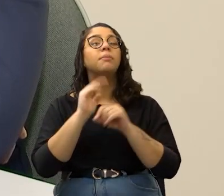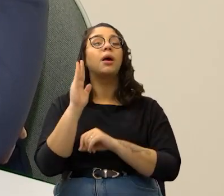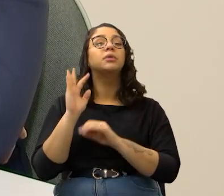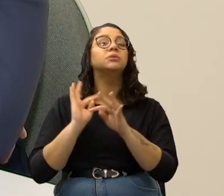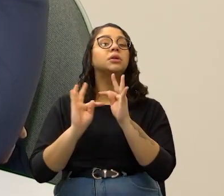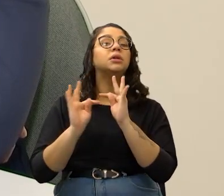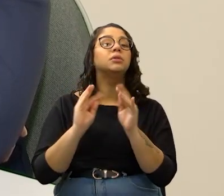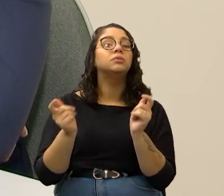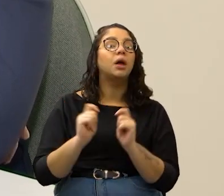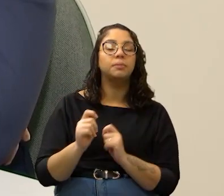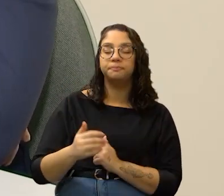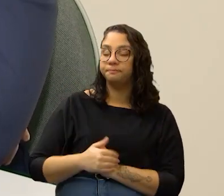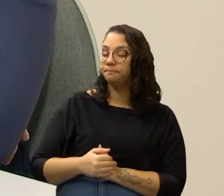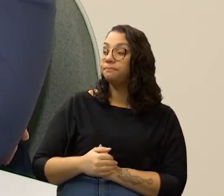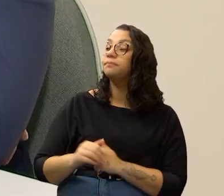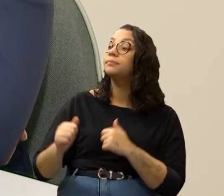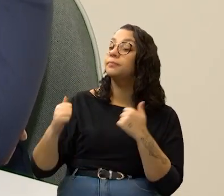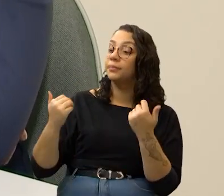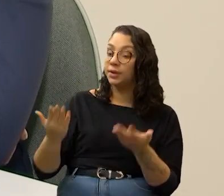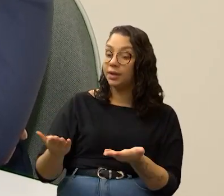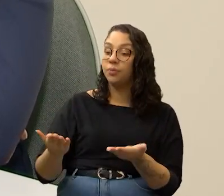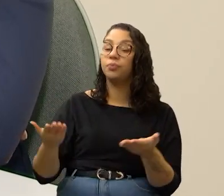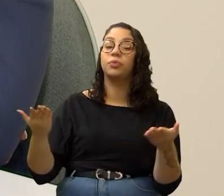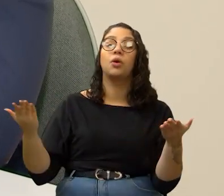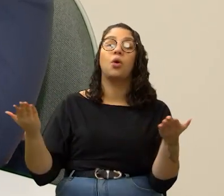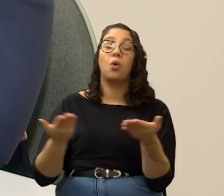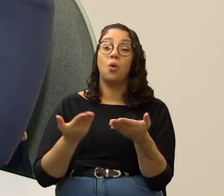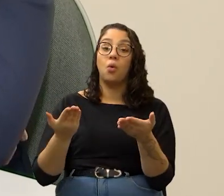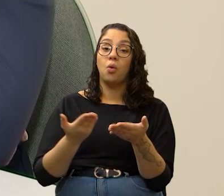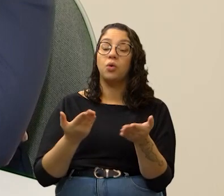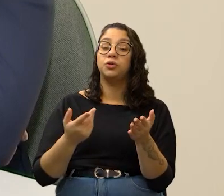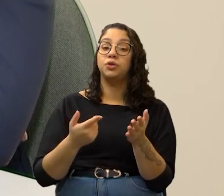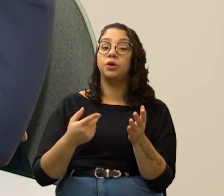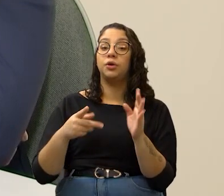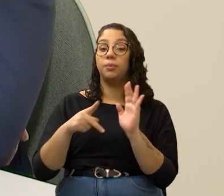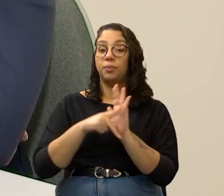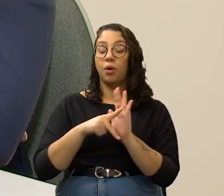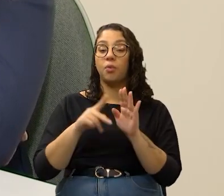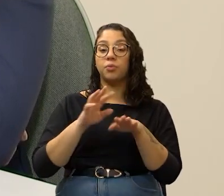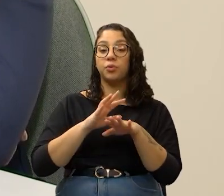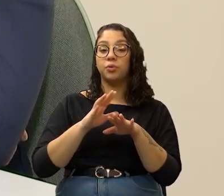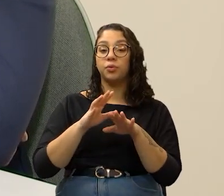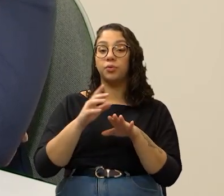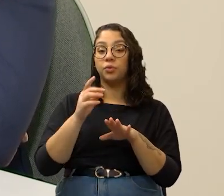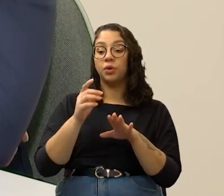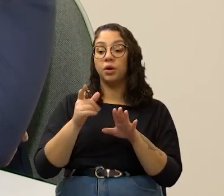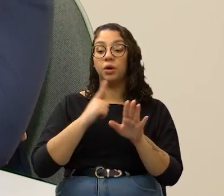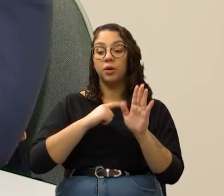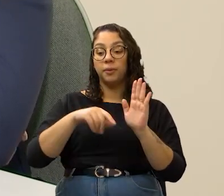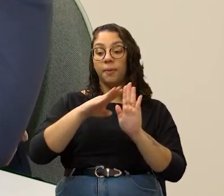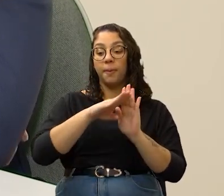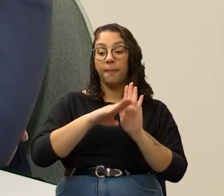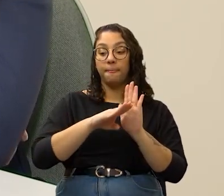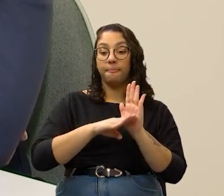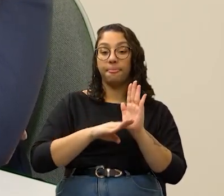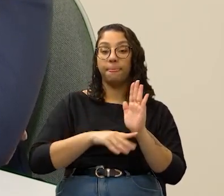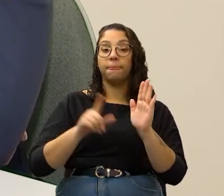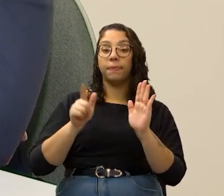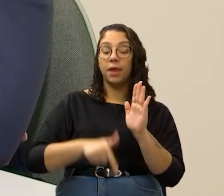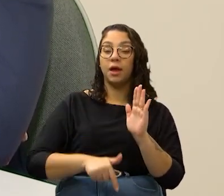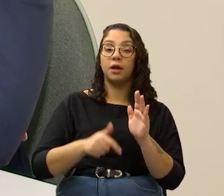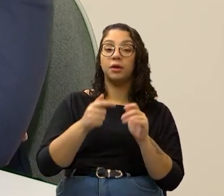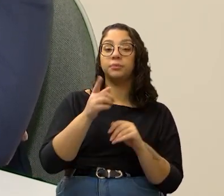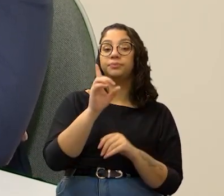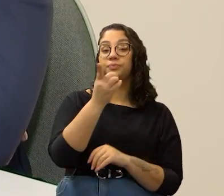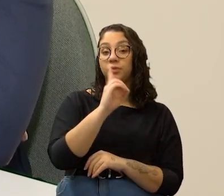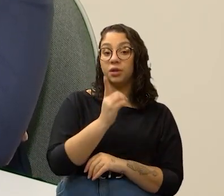ser tratado? Então, hoje a indicação de bula do produto é a ceratoconjuntivite seca, que é